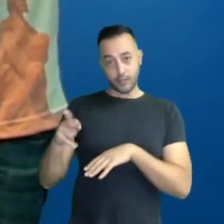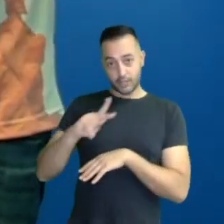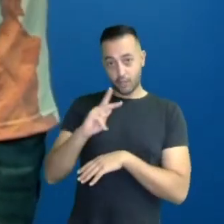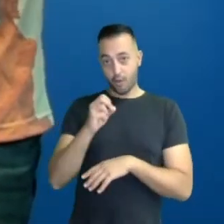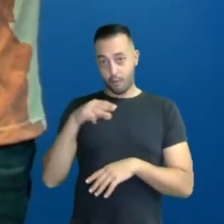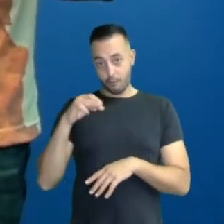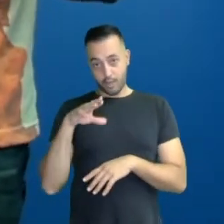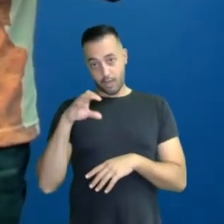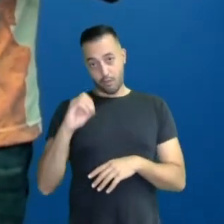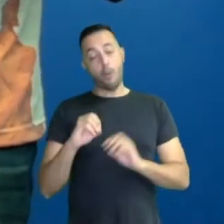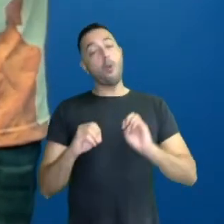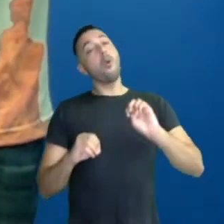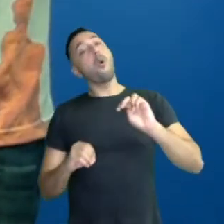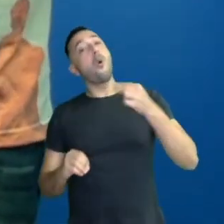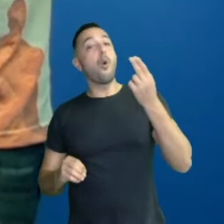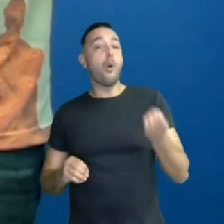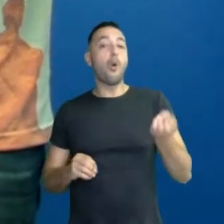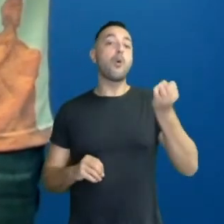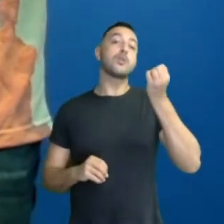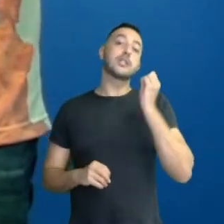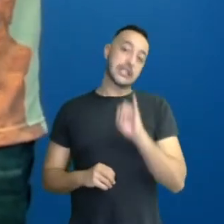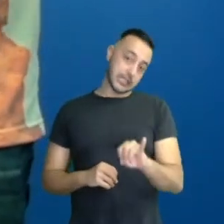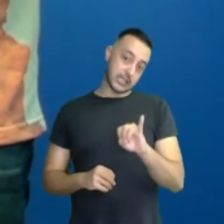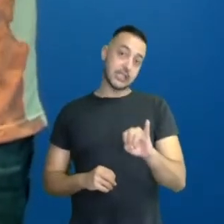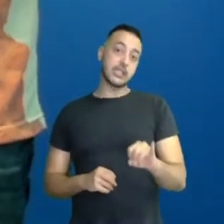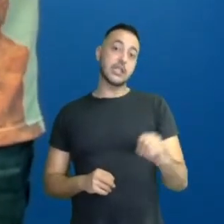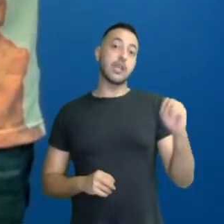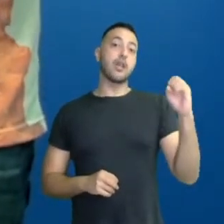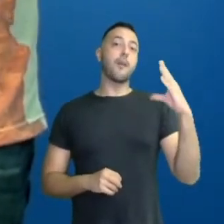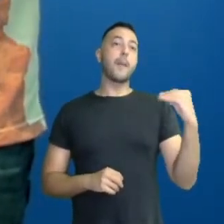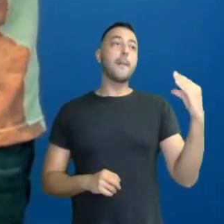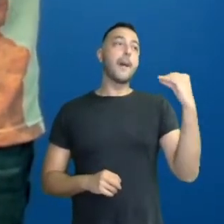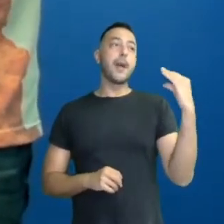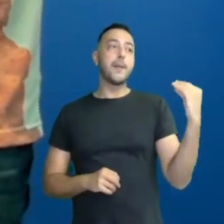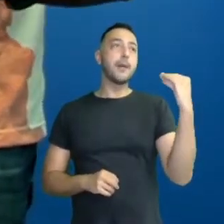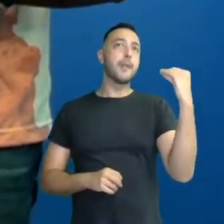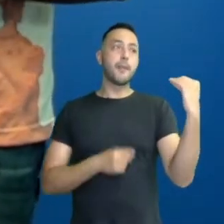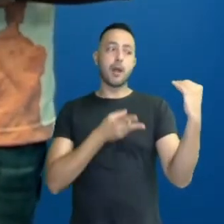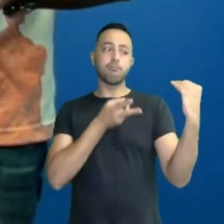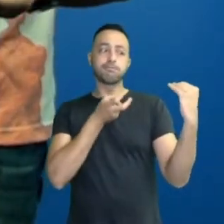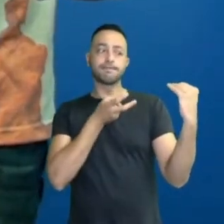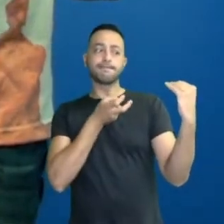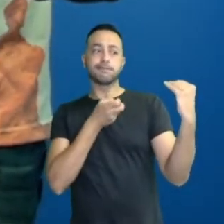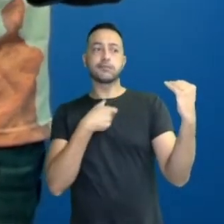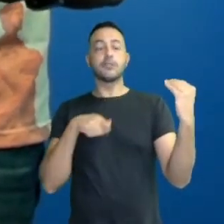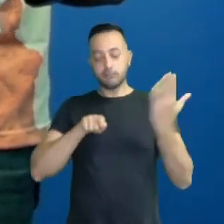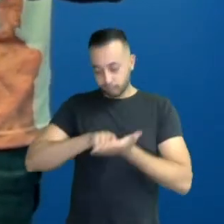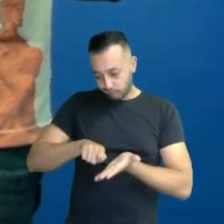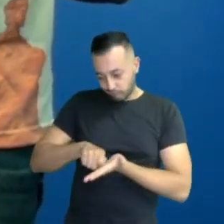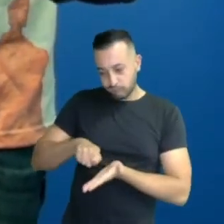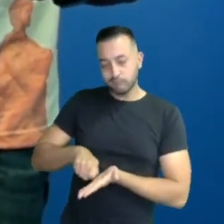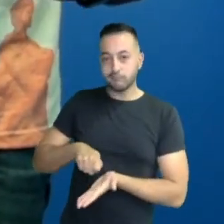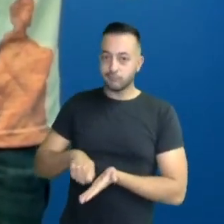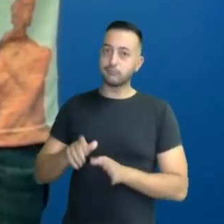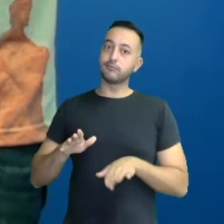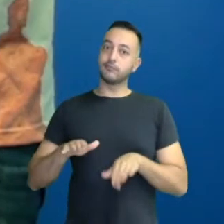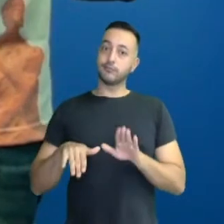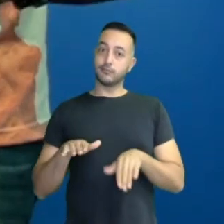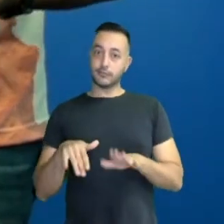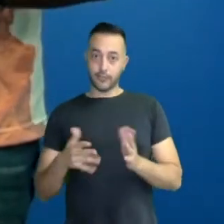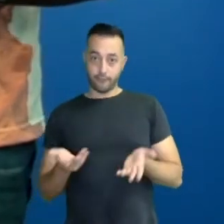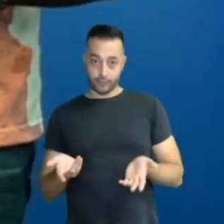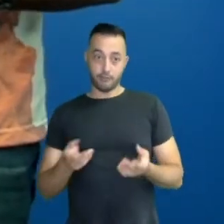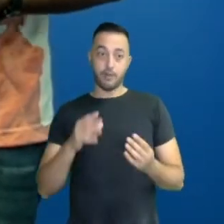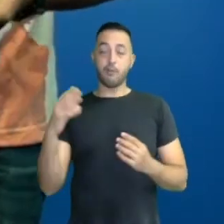Homero ou se foi registros orais que se existia e que se tinha da população na época e ele fez um